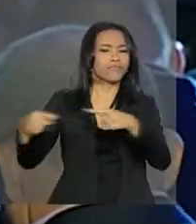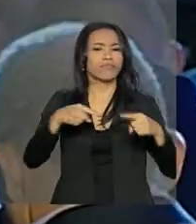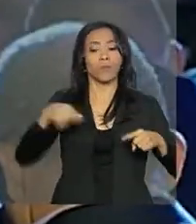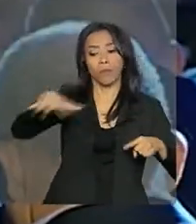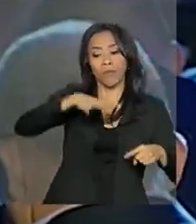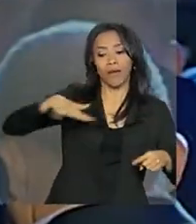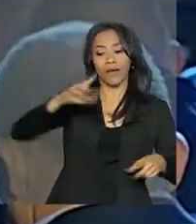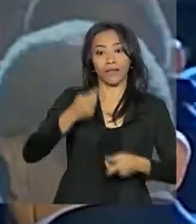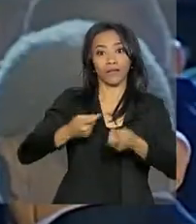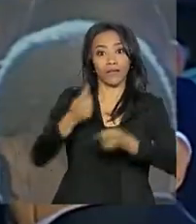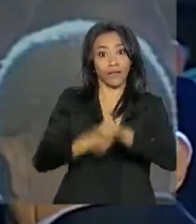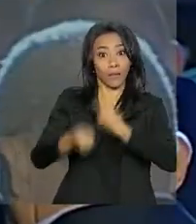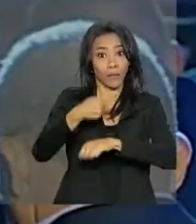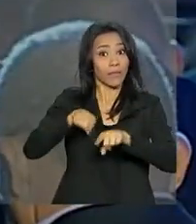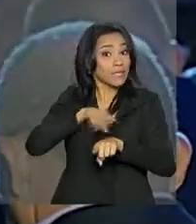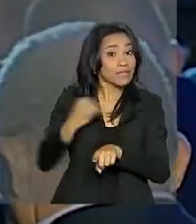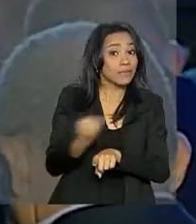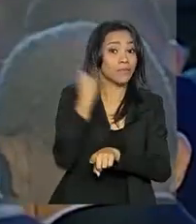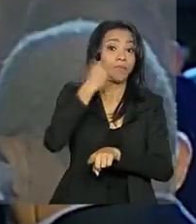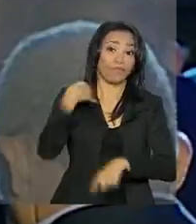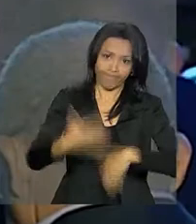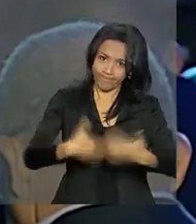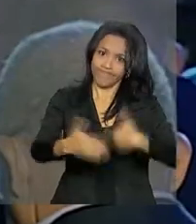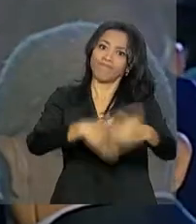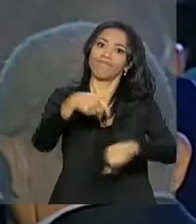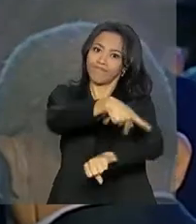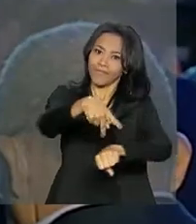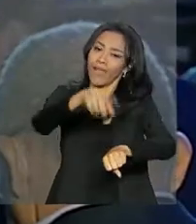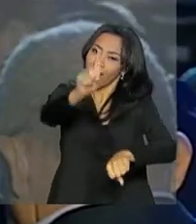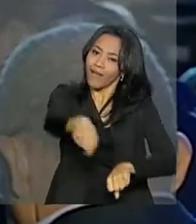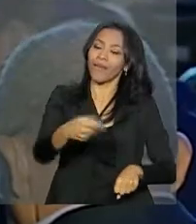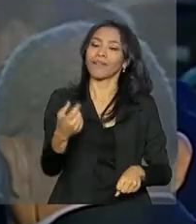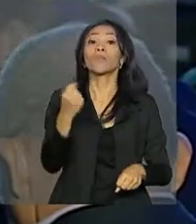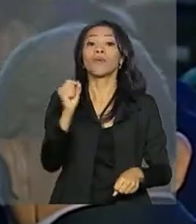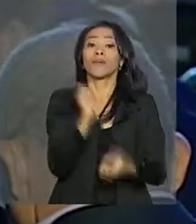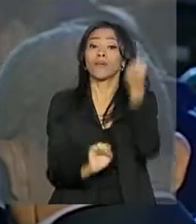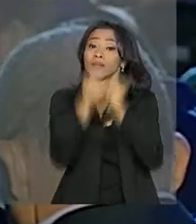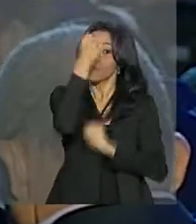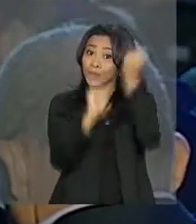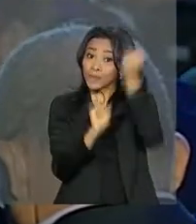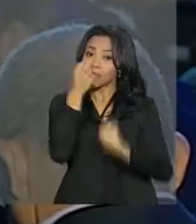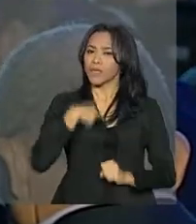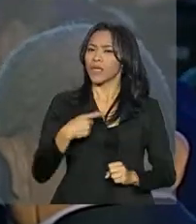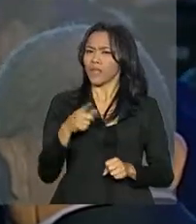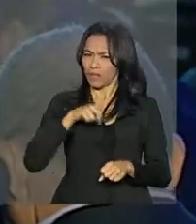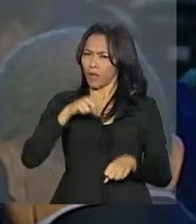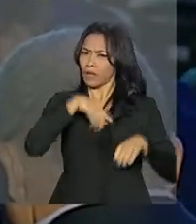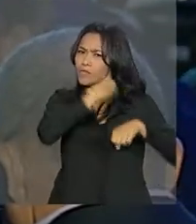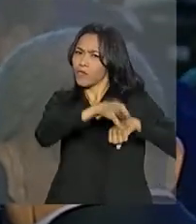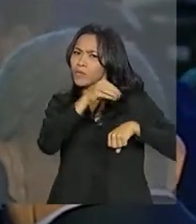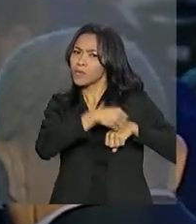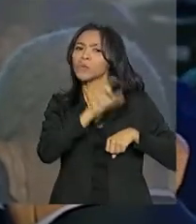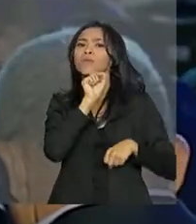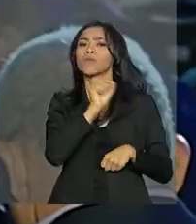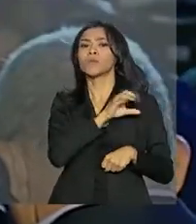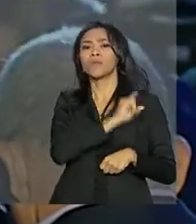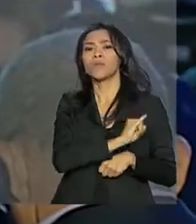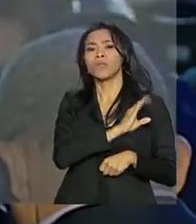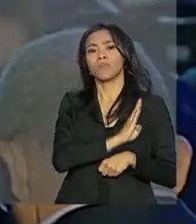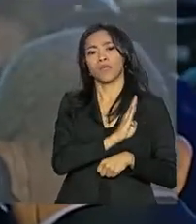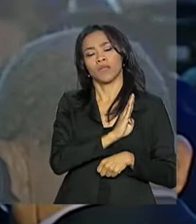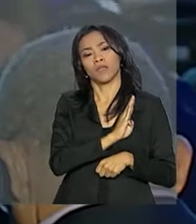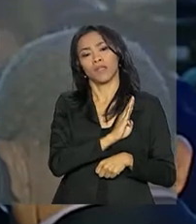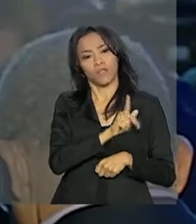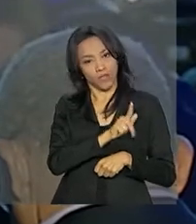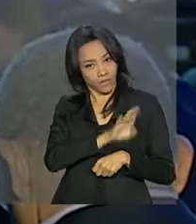que é muito importante para o desenvolvimento do país que a indústria só para você ter uma idéia segundo dados do ibge no ano passado no brasil